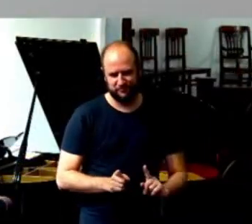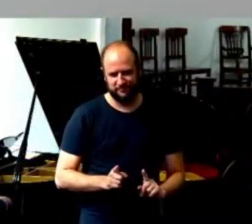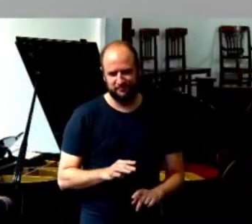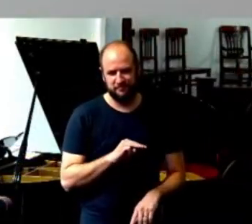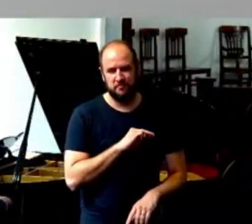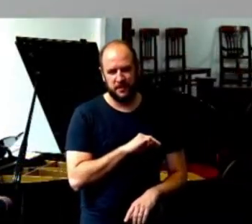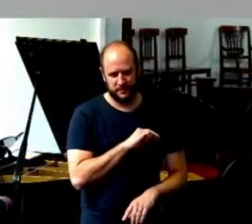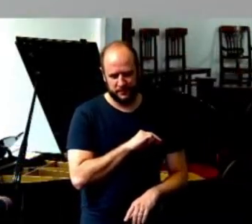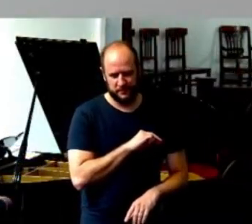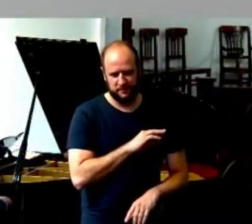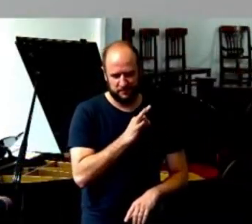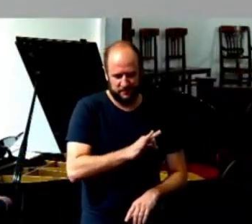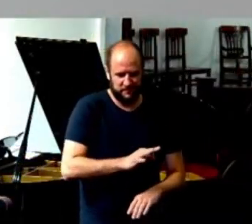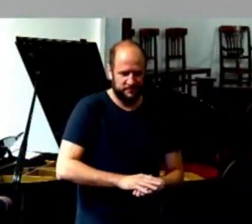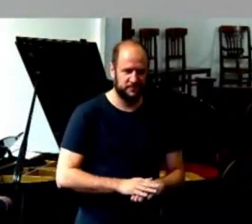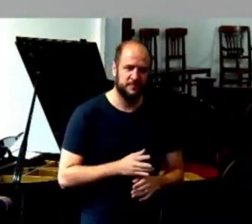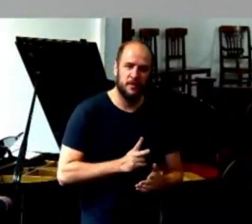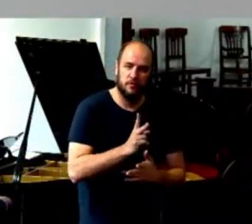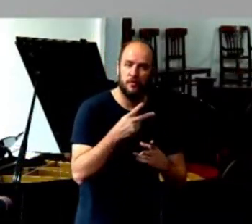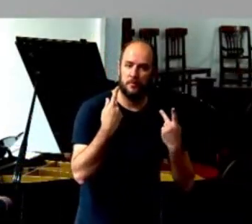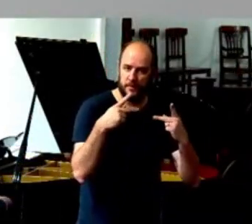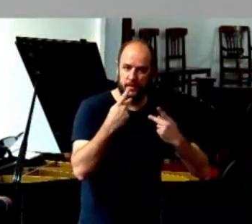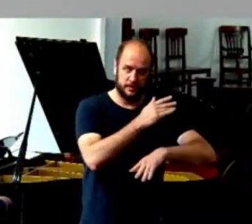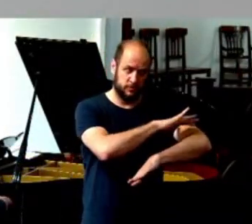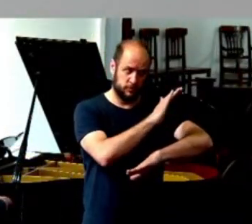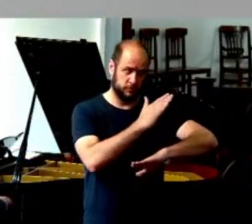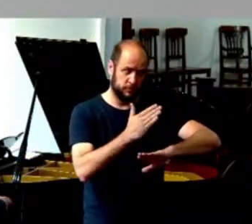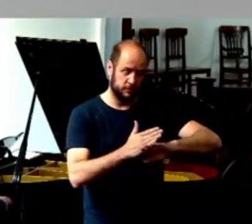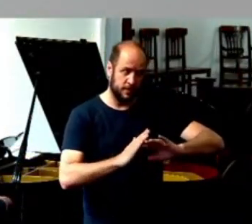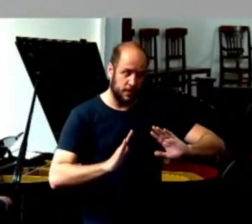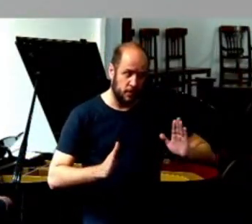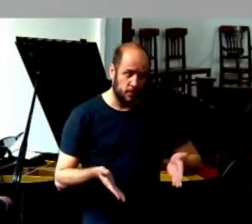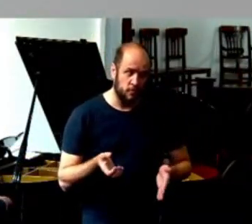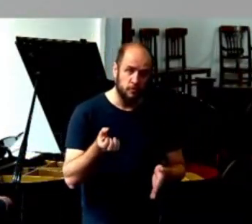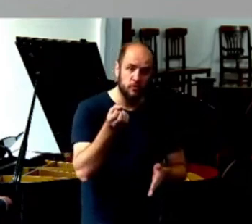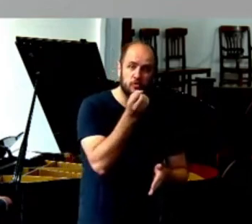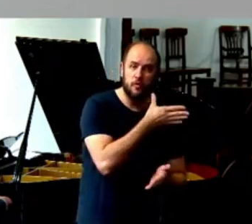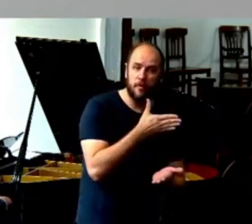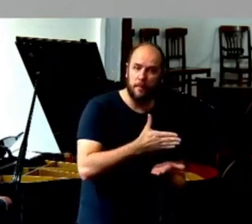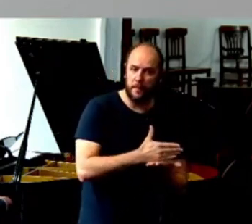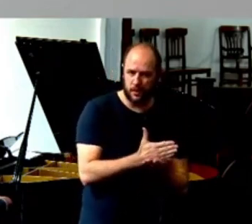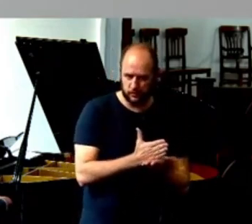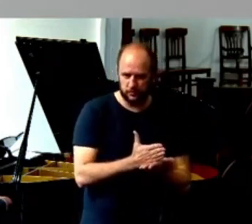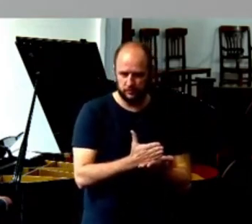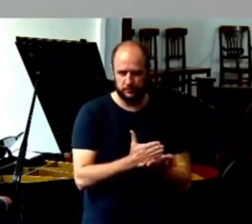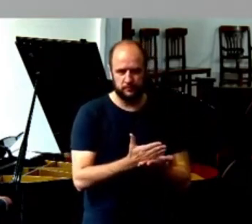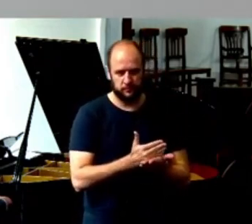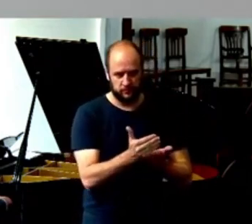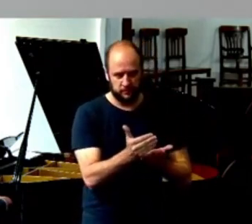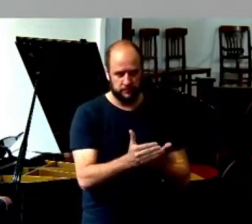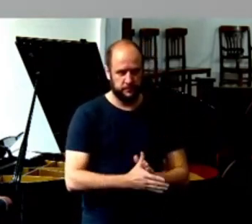à exposição do Sermão do Monte, agora com uma nova sessão.